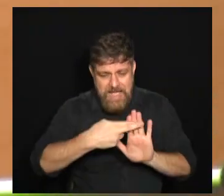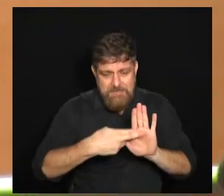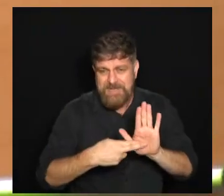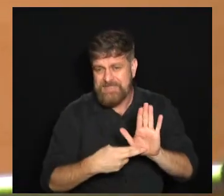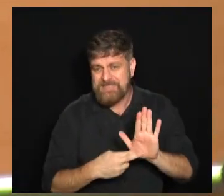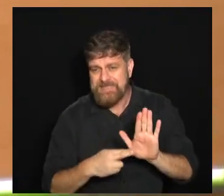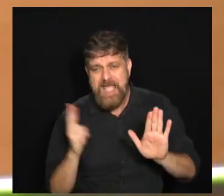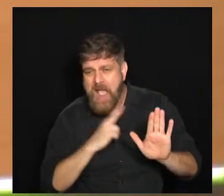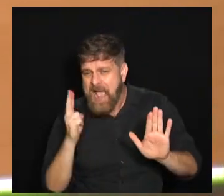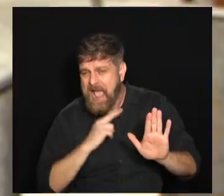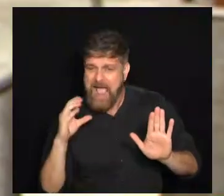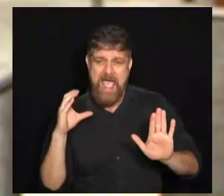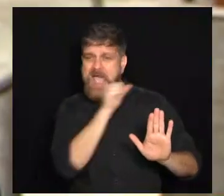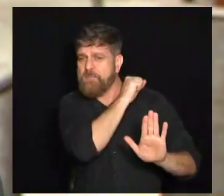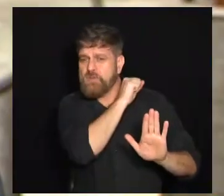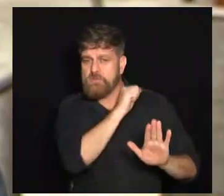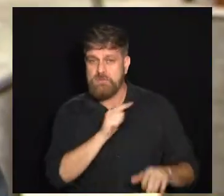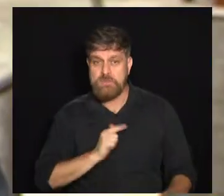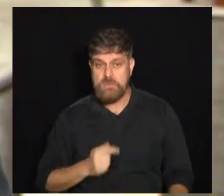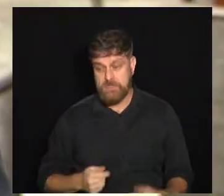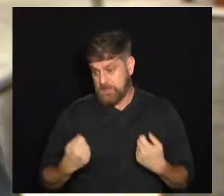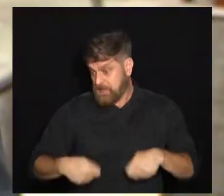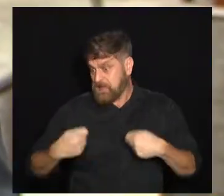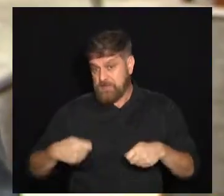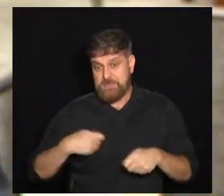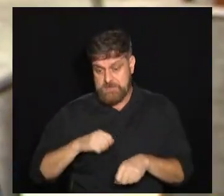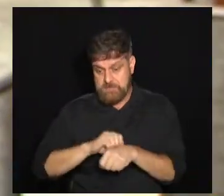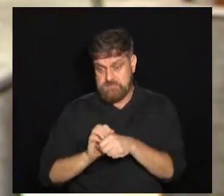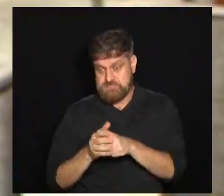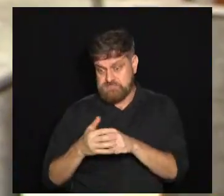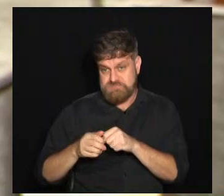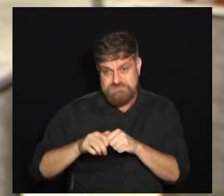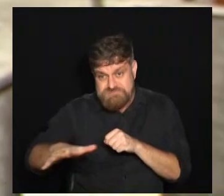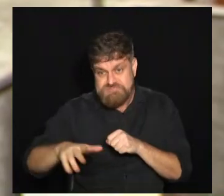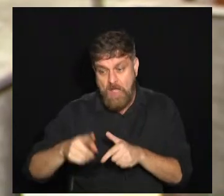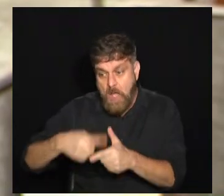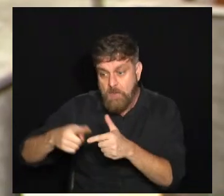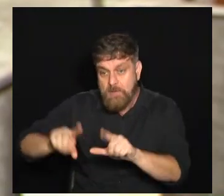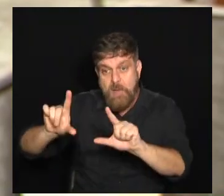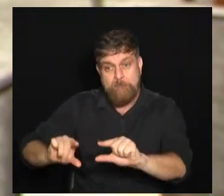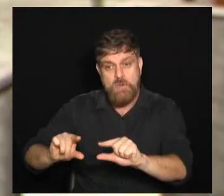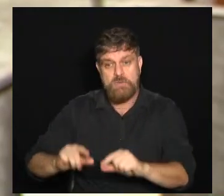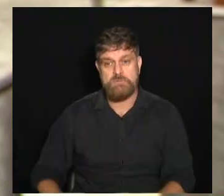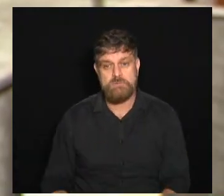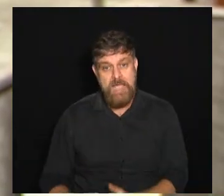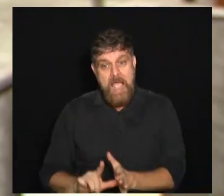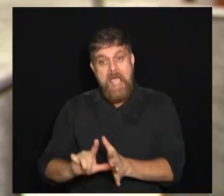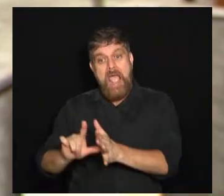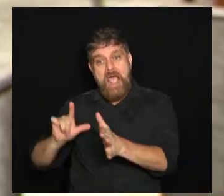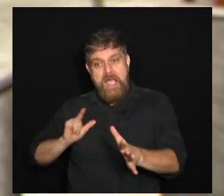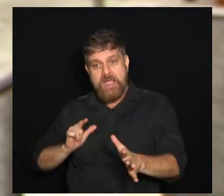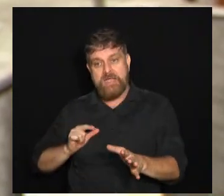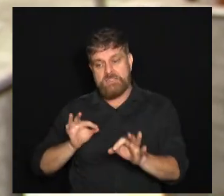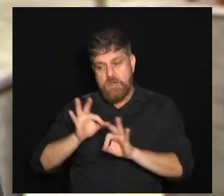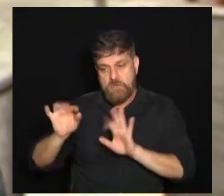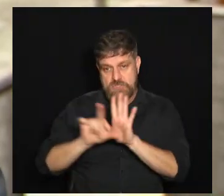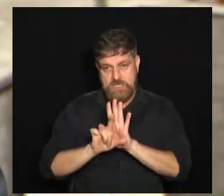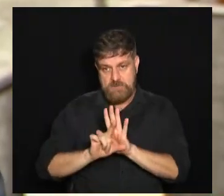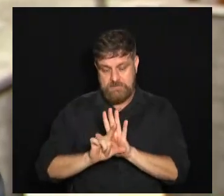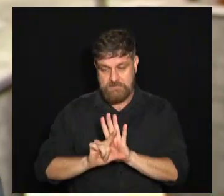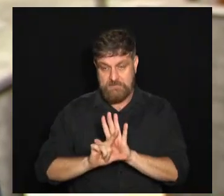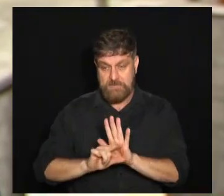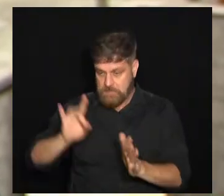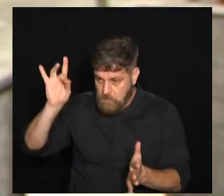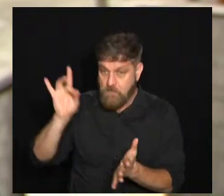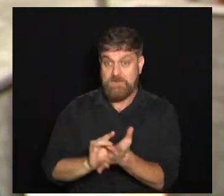em caráter de urgência, dada a rápida propagação do vírus. Para ele, quanto antes o projeto se tornar lei,